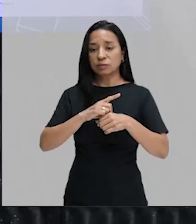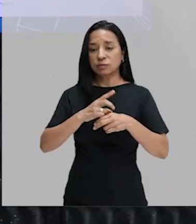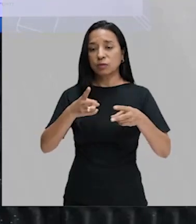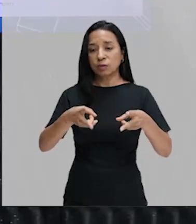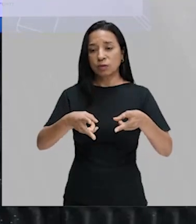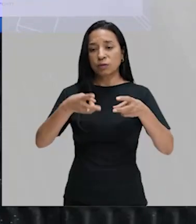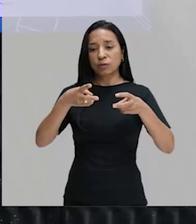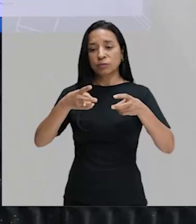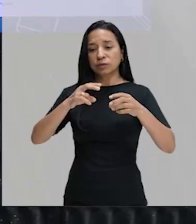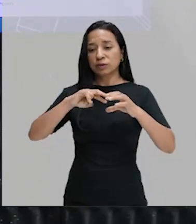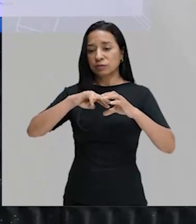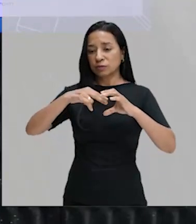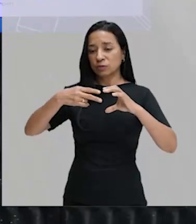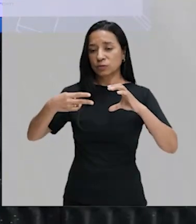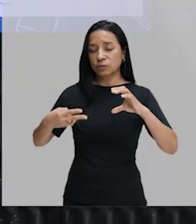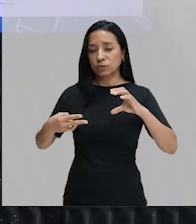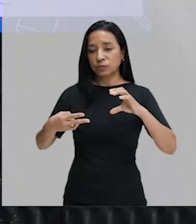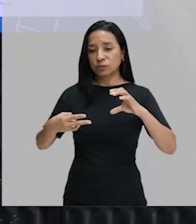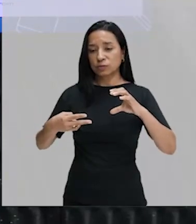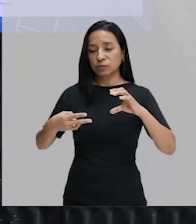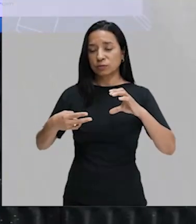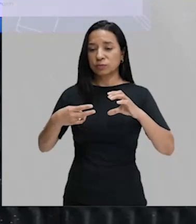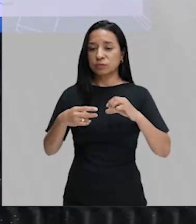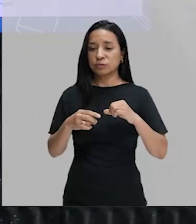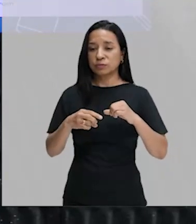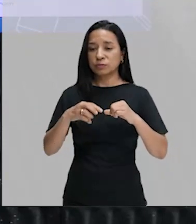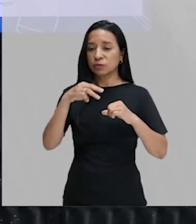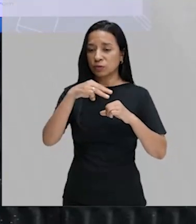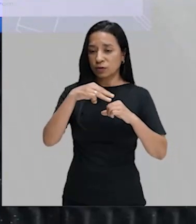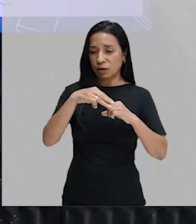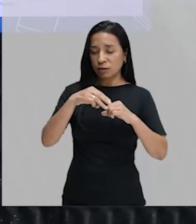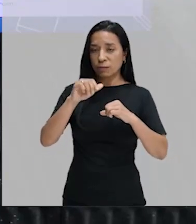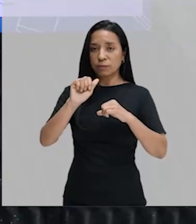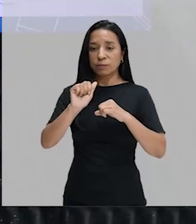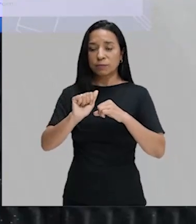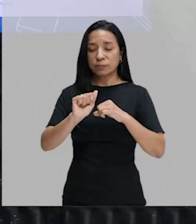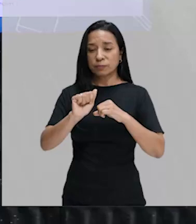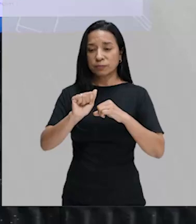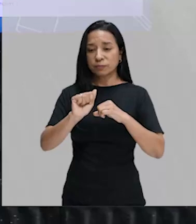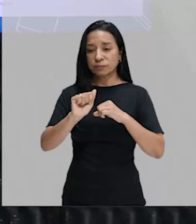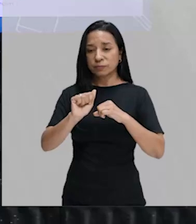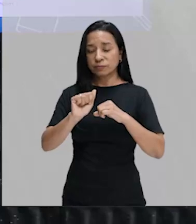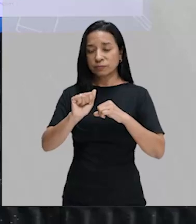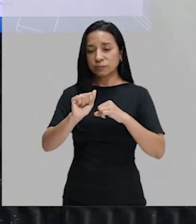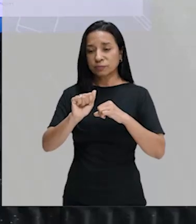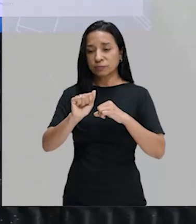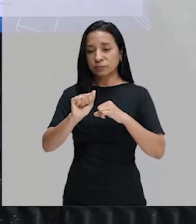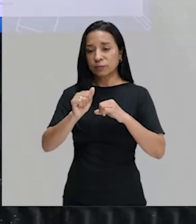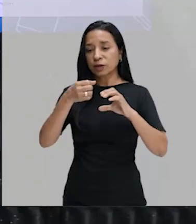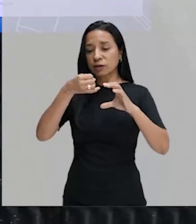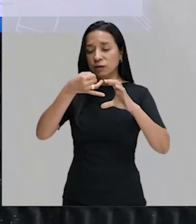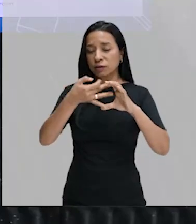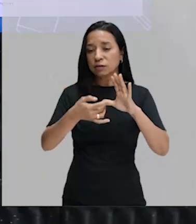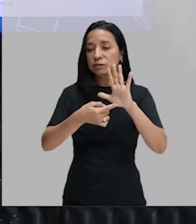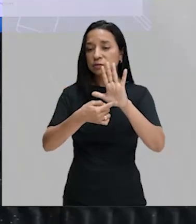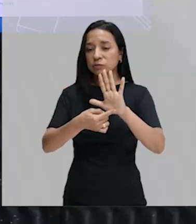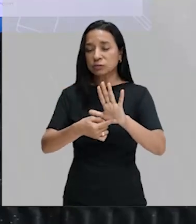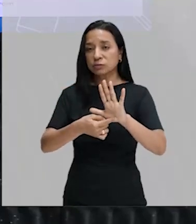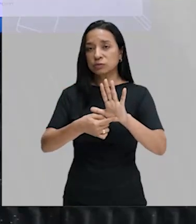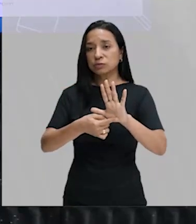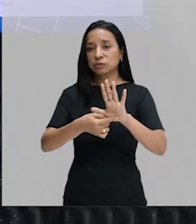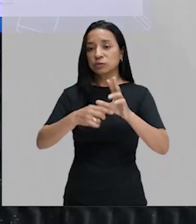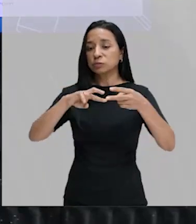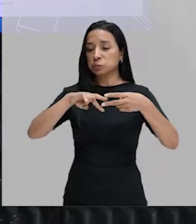cromossomo, na presença do M e do A, a característica que se expressou foi do